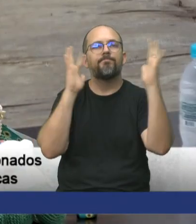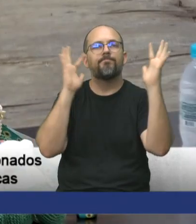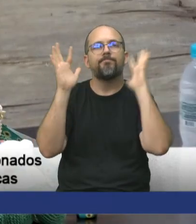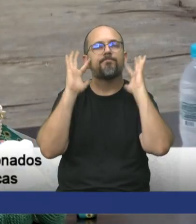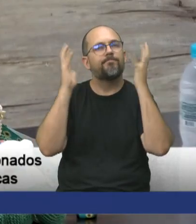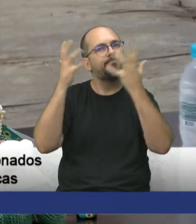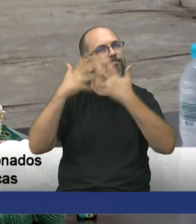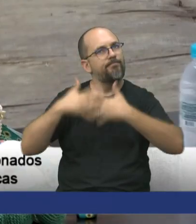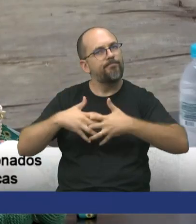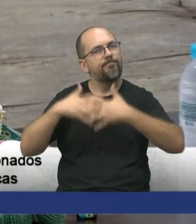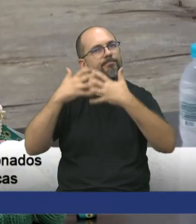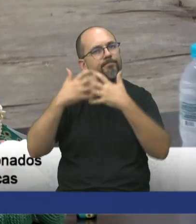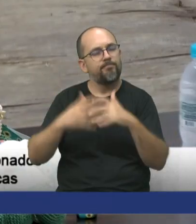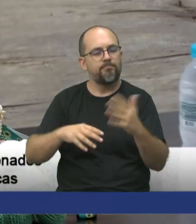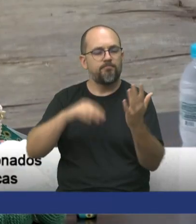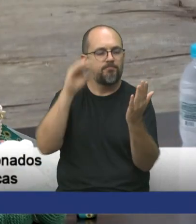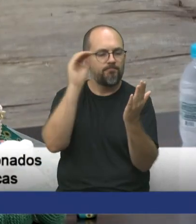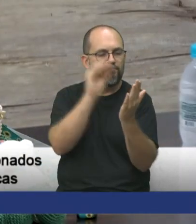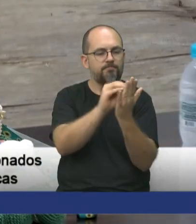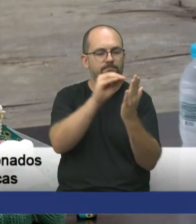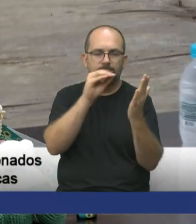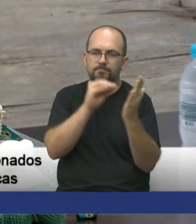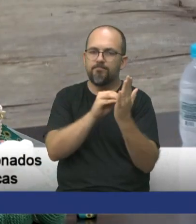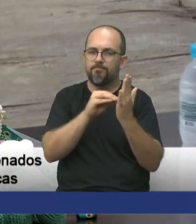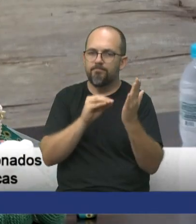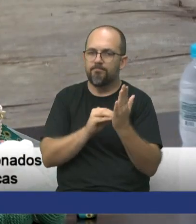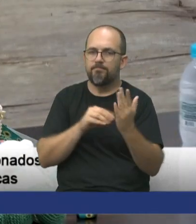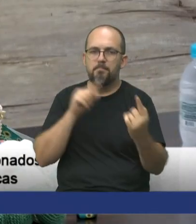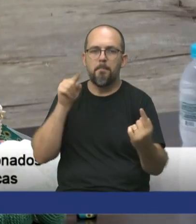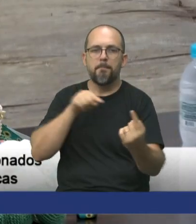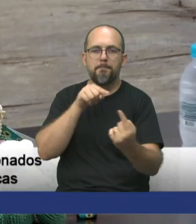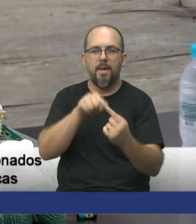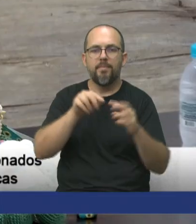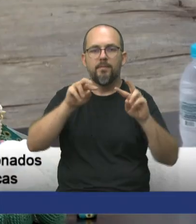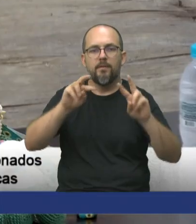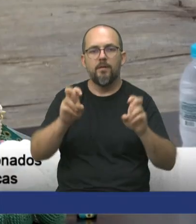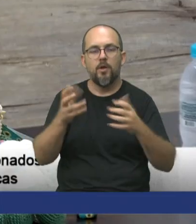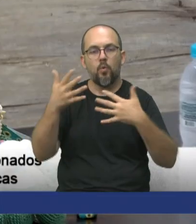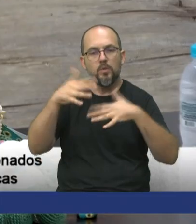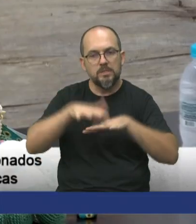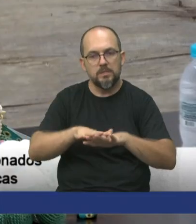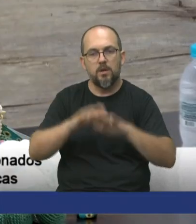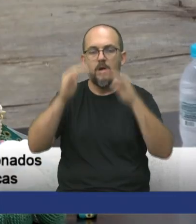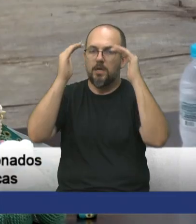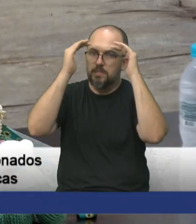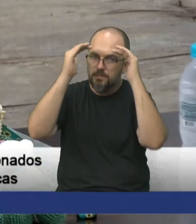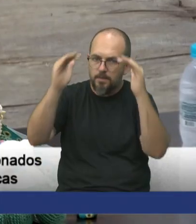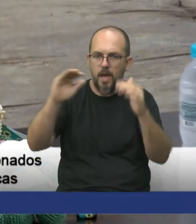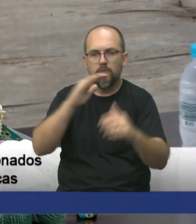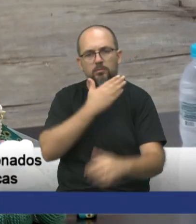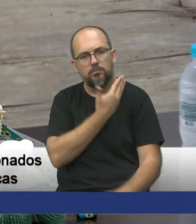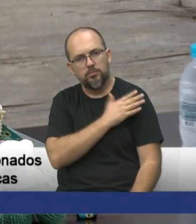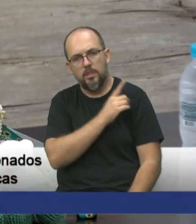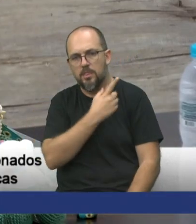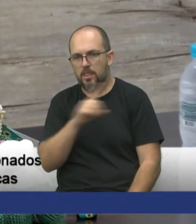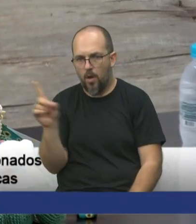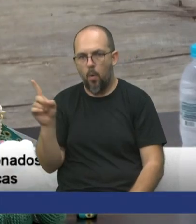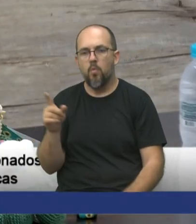traçar metas, né, sobre a inclusão, sobre o respeito, sobre a não discriminação, especificamente da